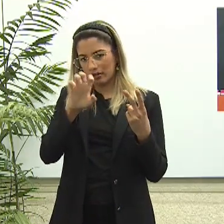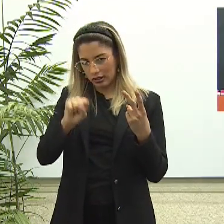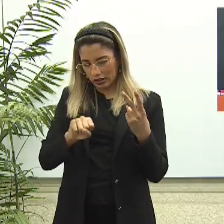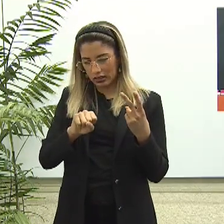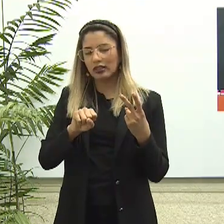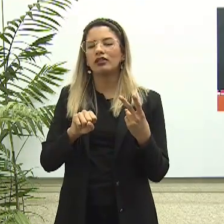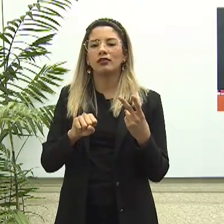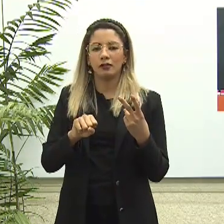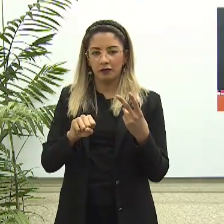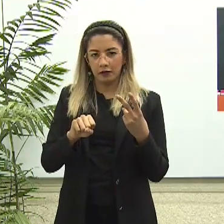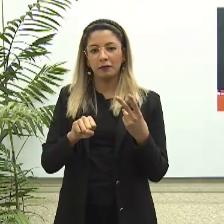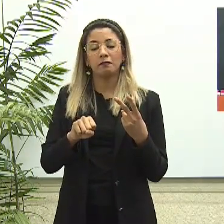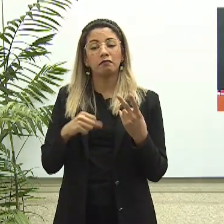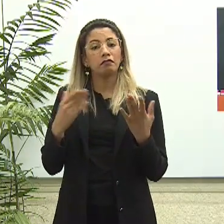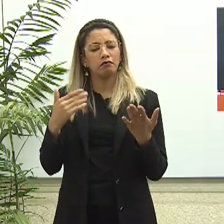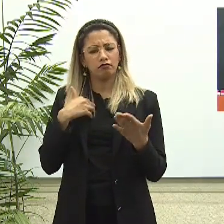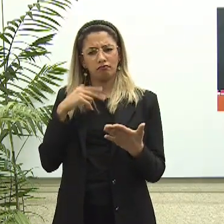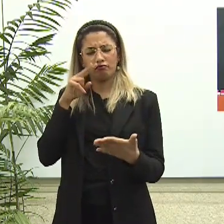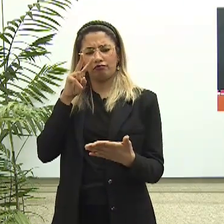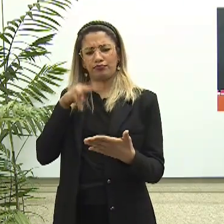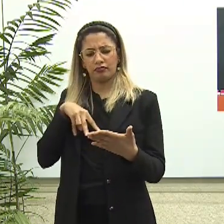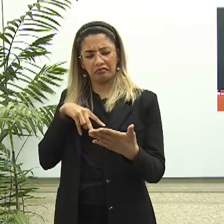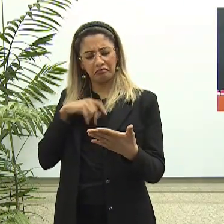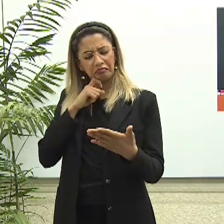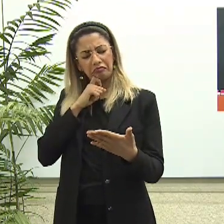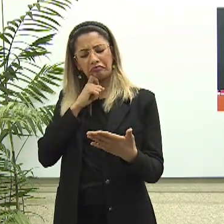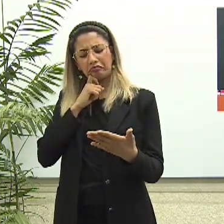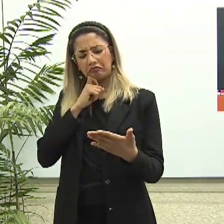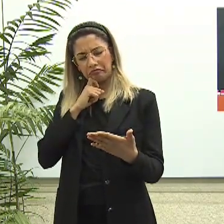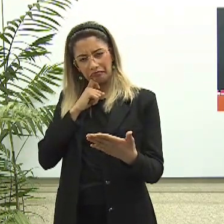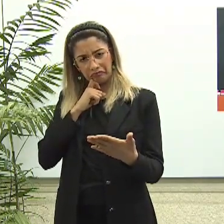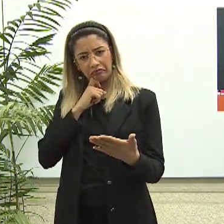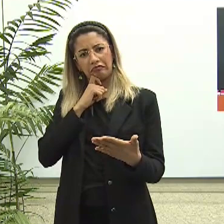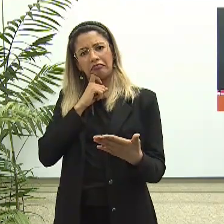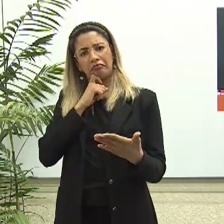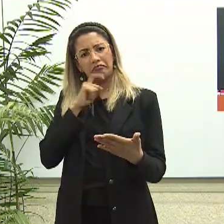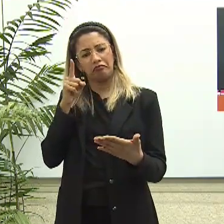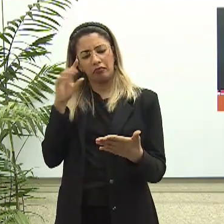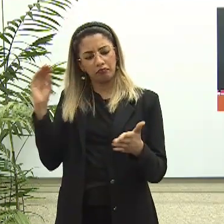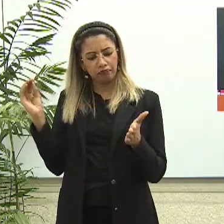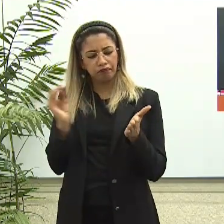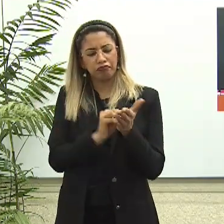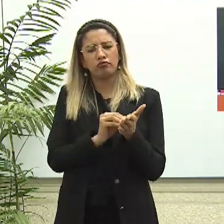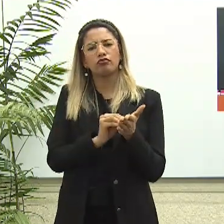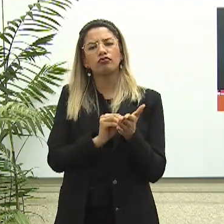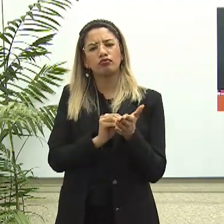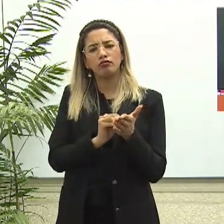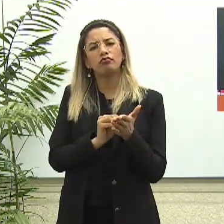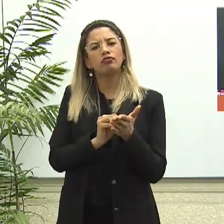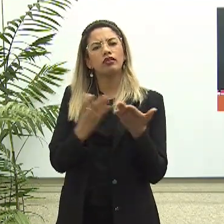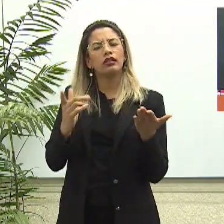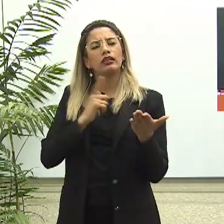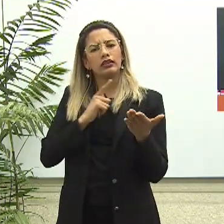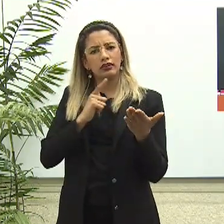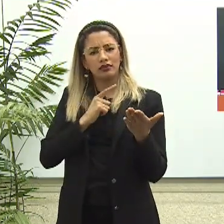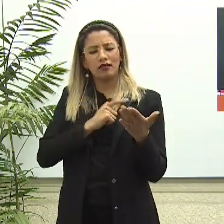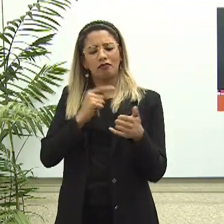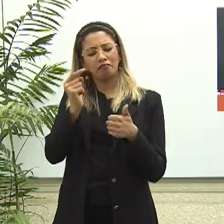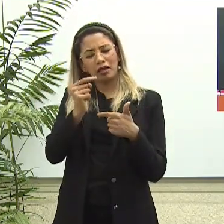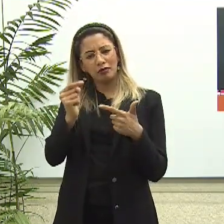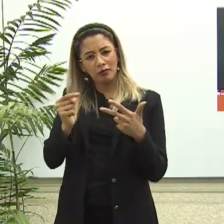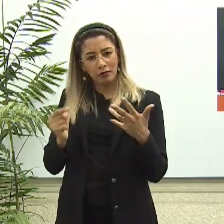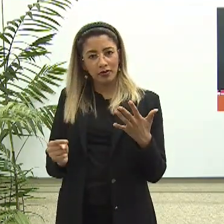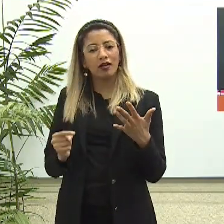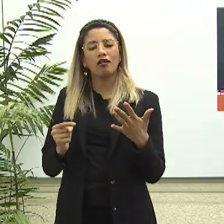Estrado da informação isso e eu pô vamos botar um vamos botar um cypherpunks aqui né botar um Assange Vão colocar